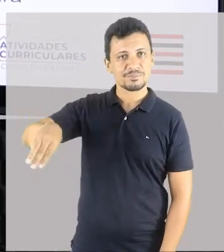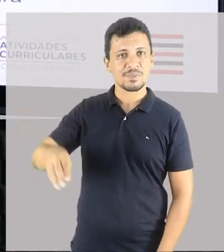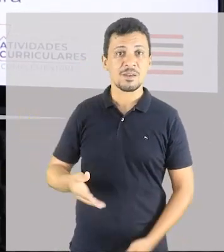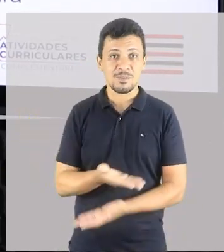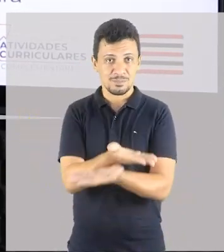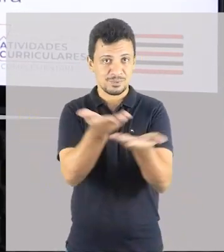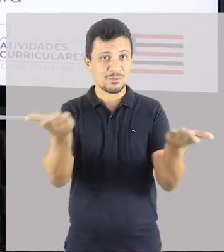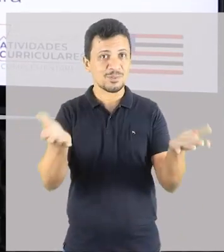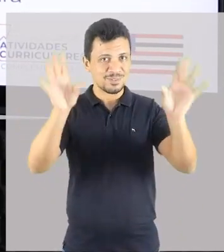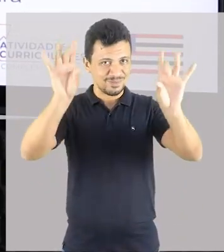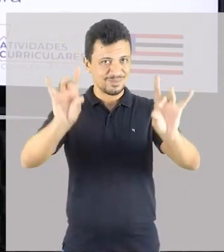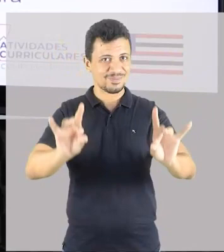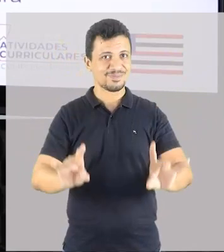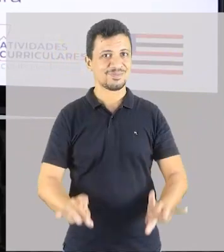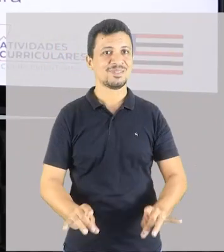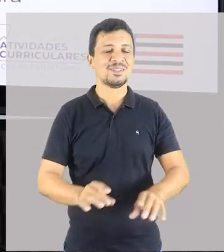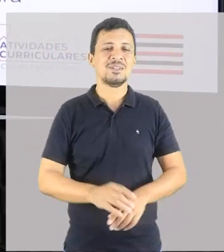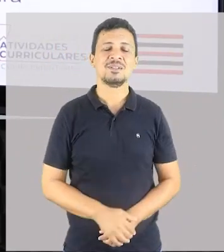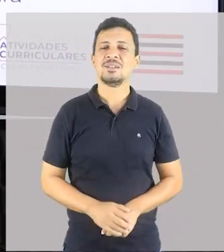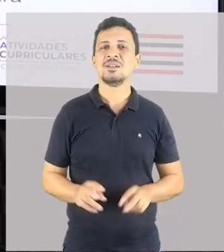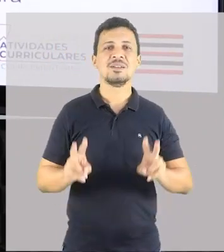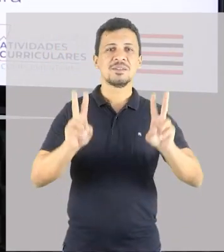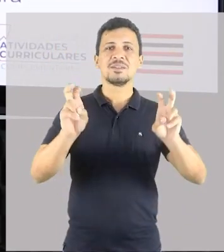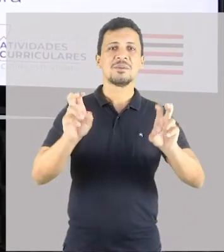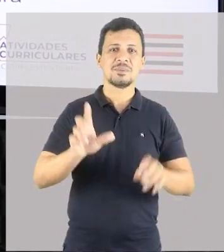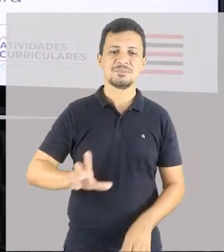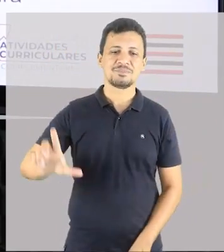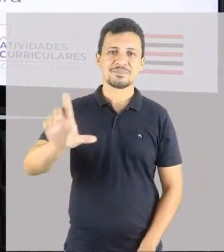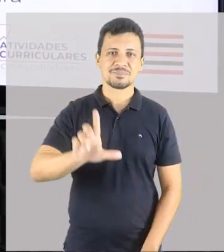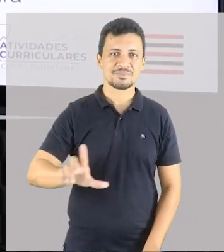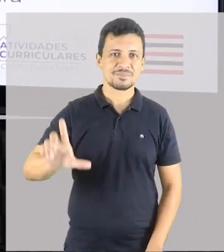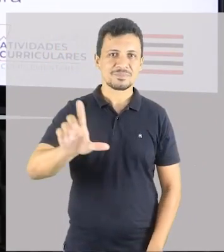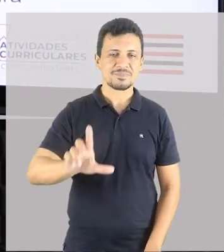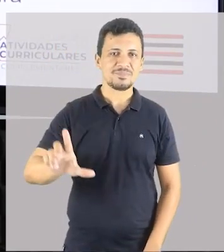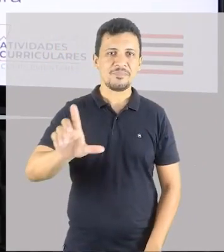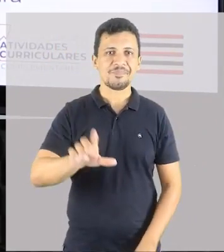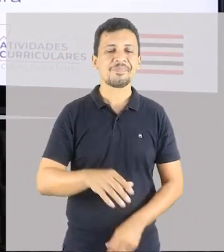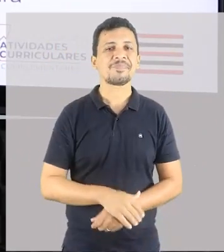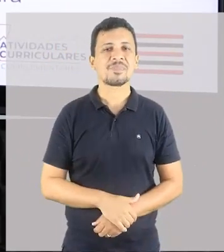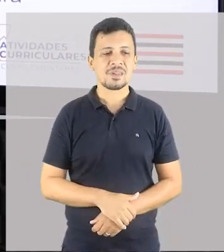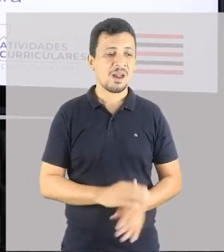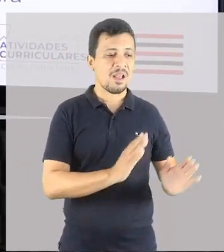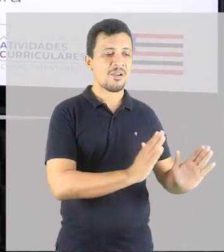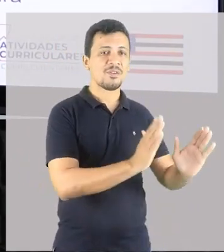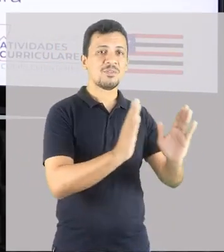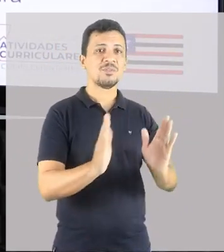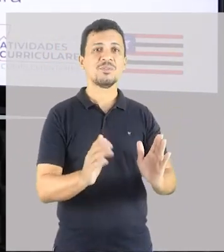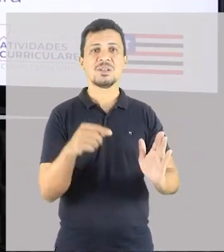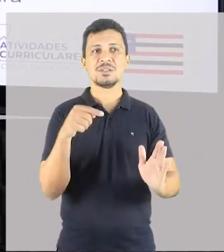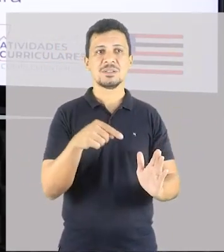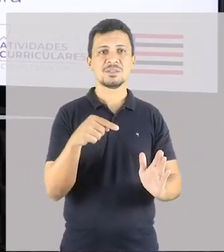para você. Hoje nós vamos falar de literatura, nós vamos falar da fase